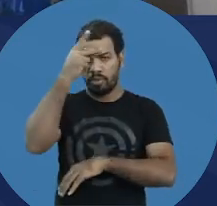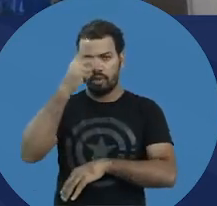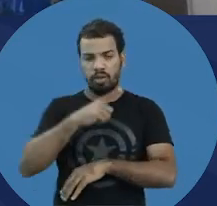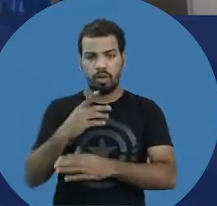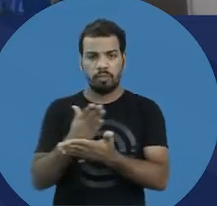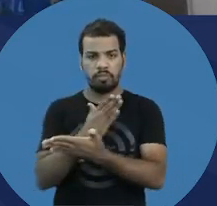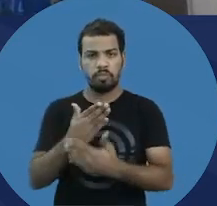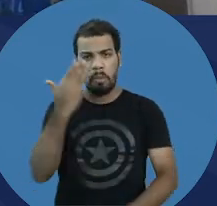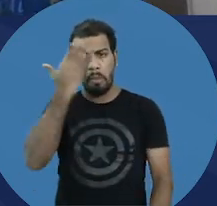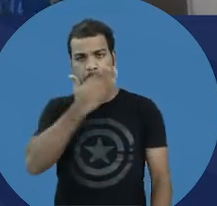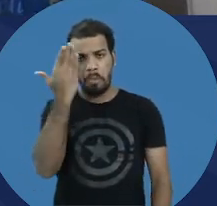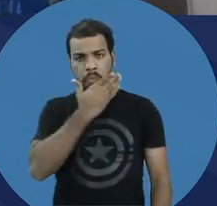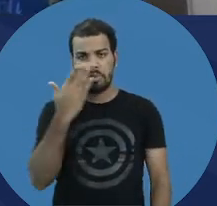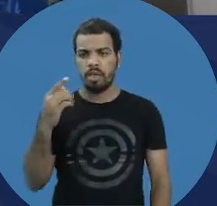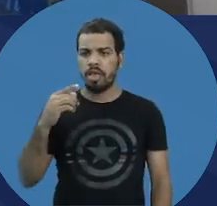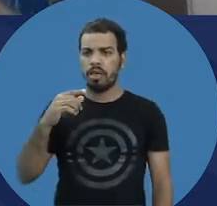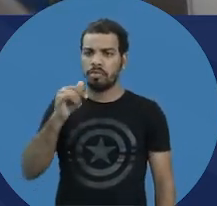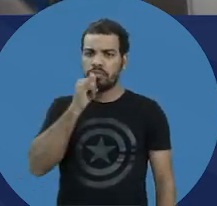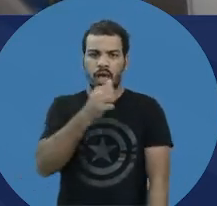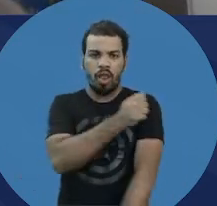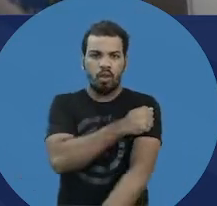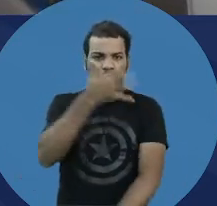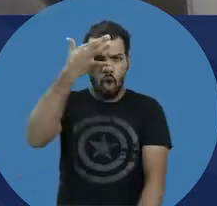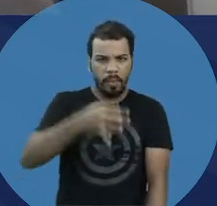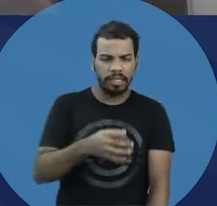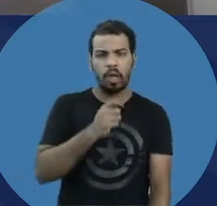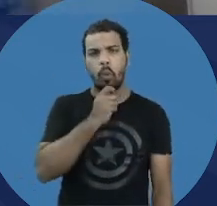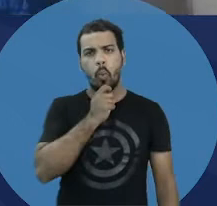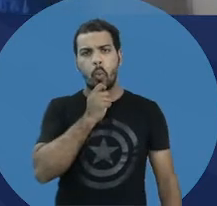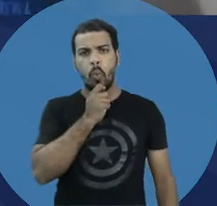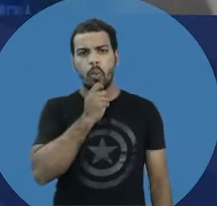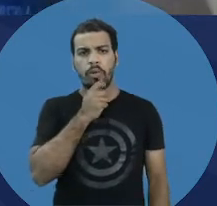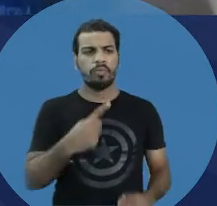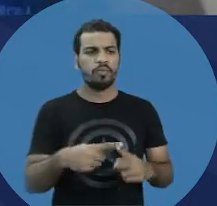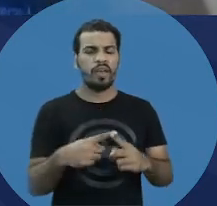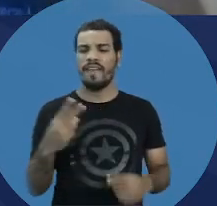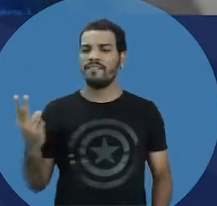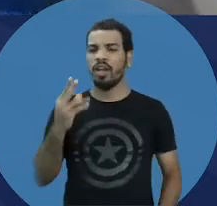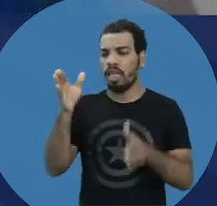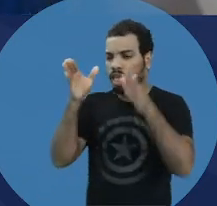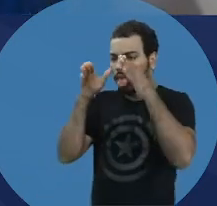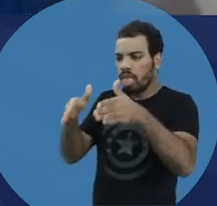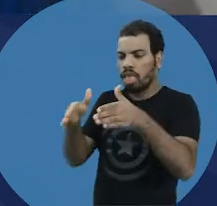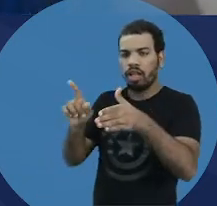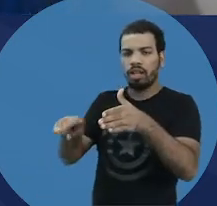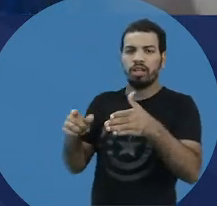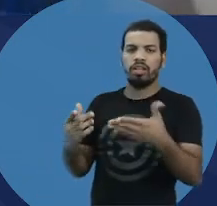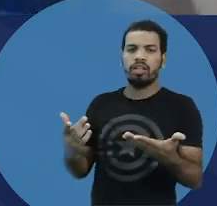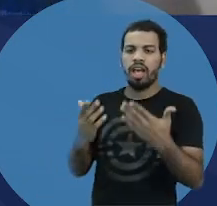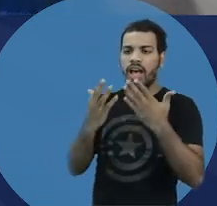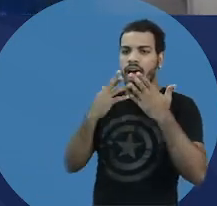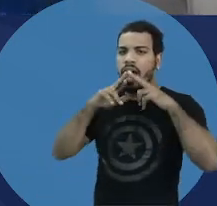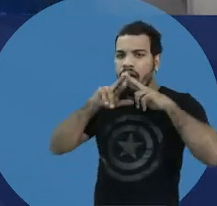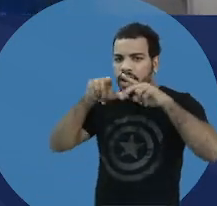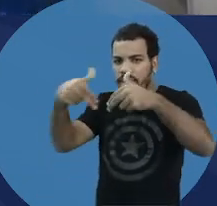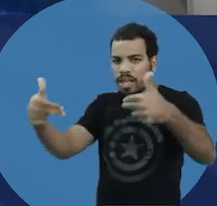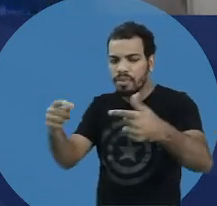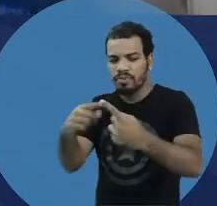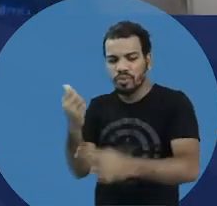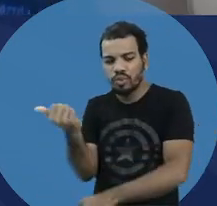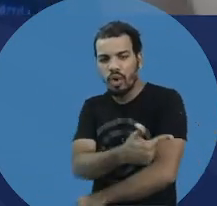Os estudantes não têm essa compreensão, eles valorizam muito mais a zoologia, os animais, do que as plantas,